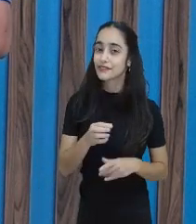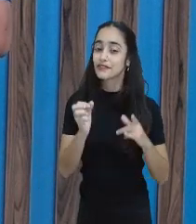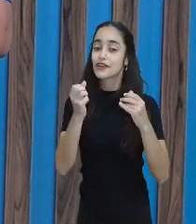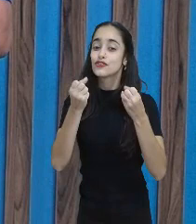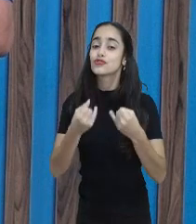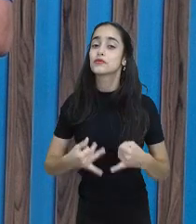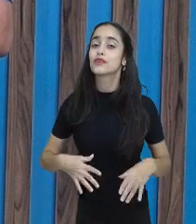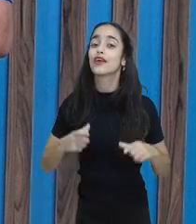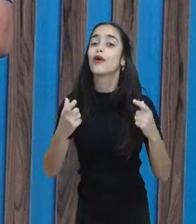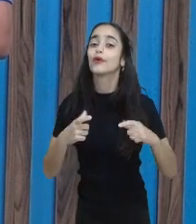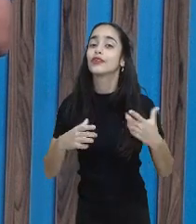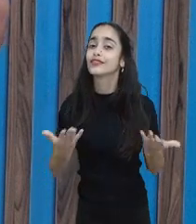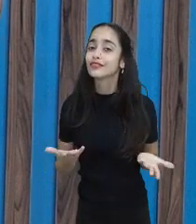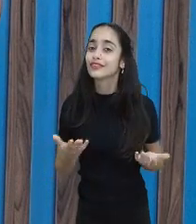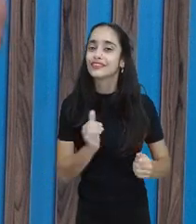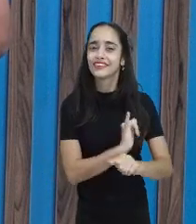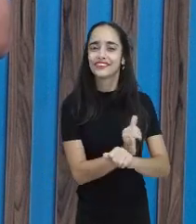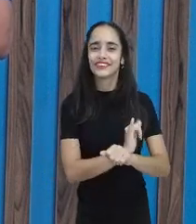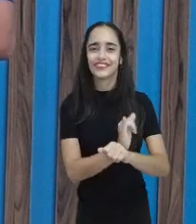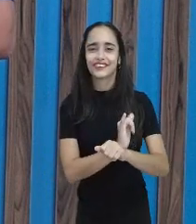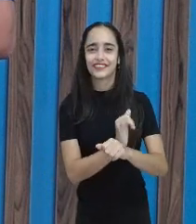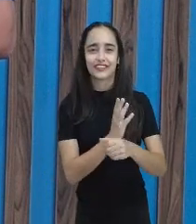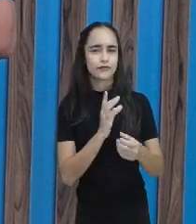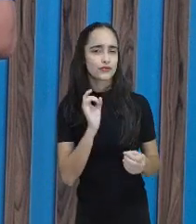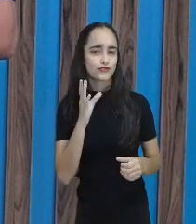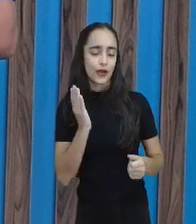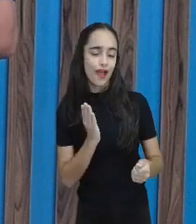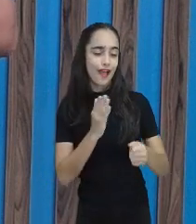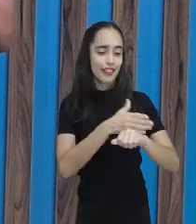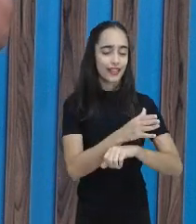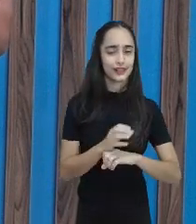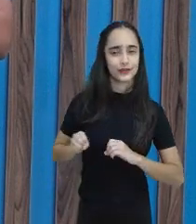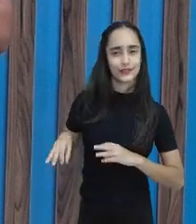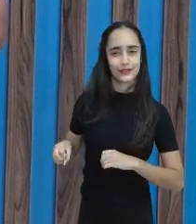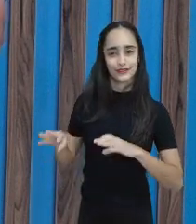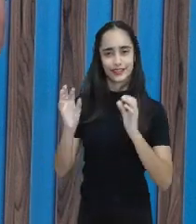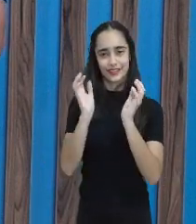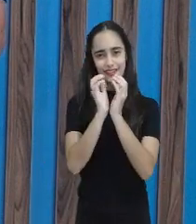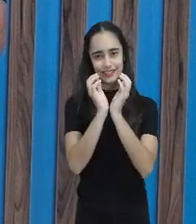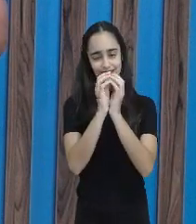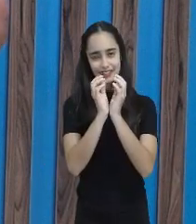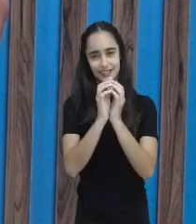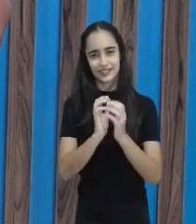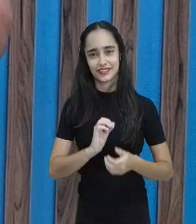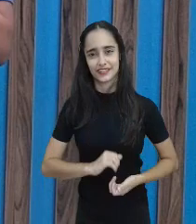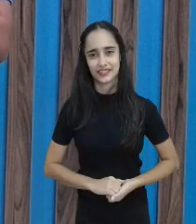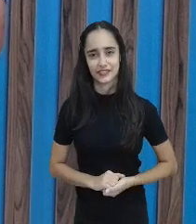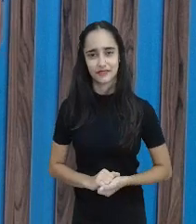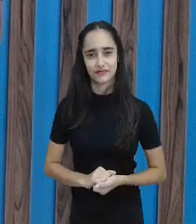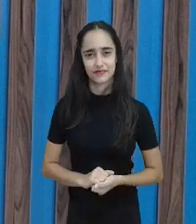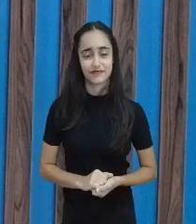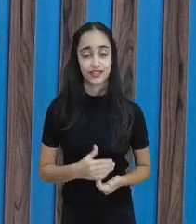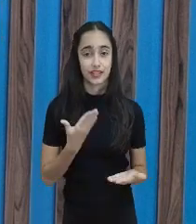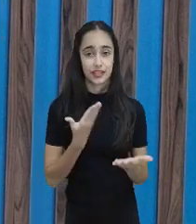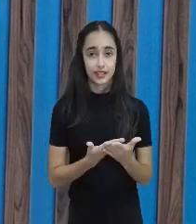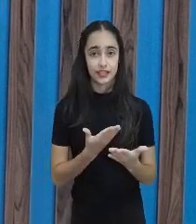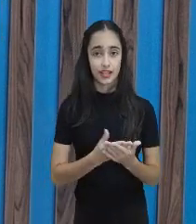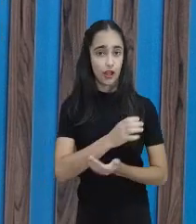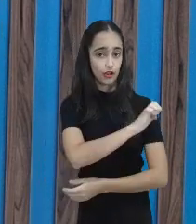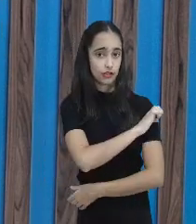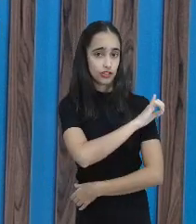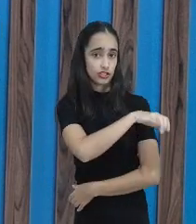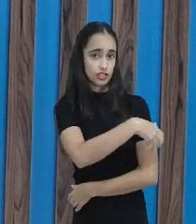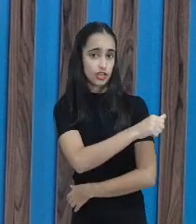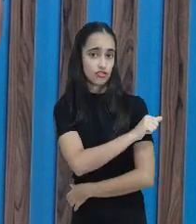comentários lá no YouTube. Entra no canal, tá certo? Entra no canal do YouTube, na aula de Jovens e Adultos,